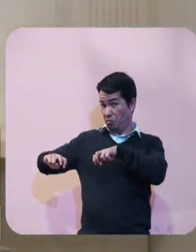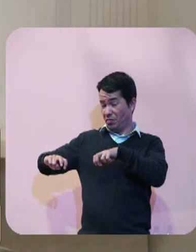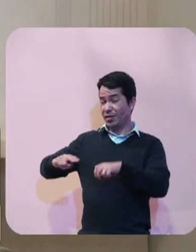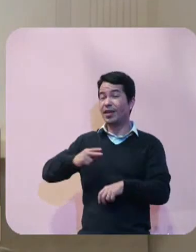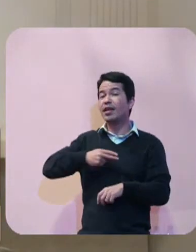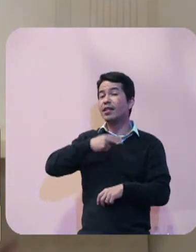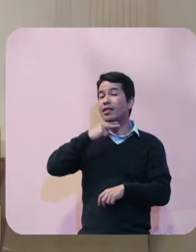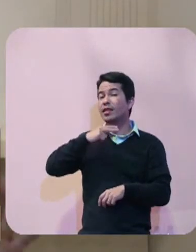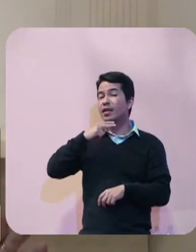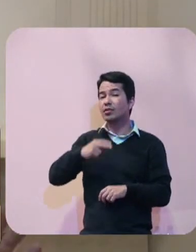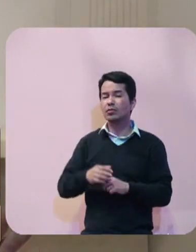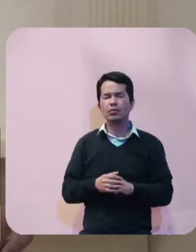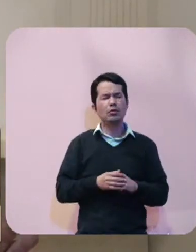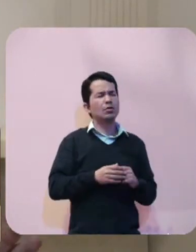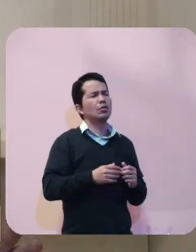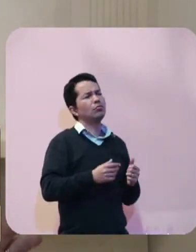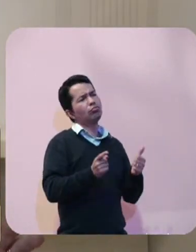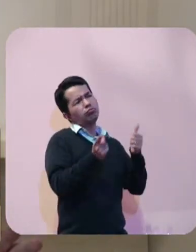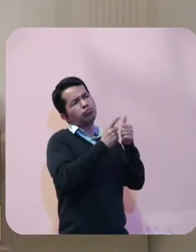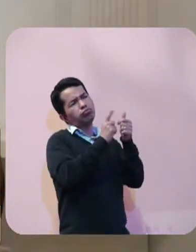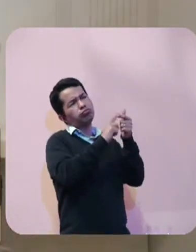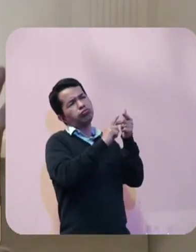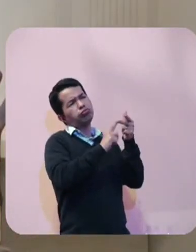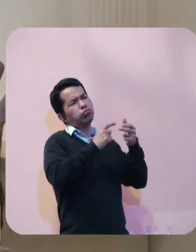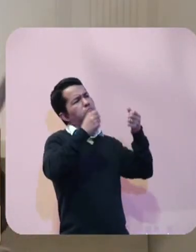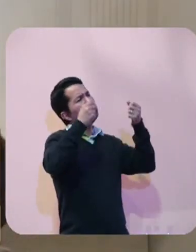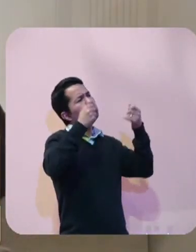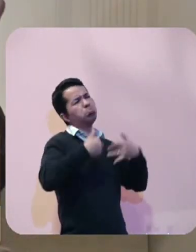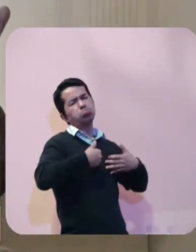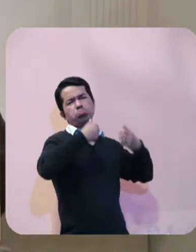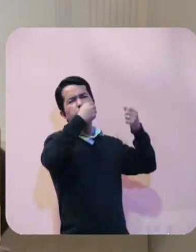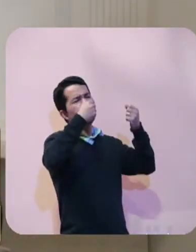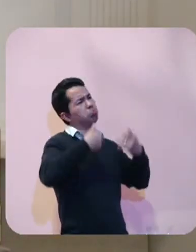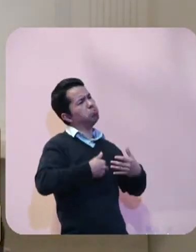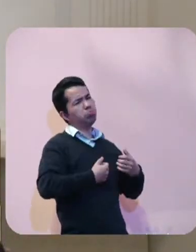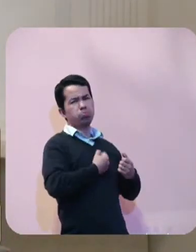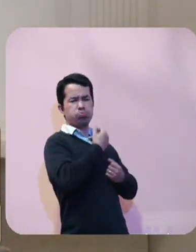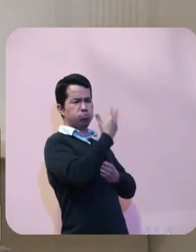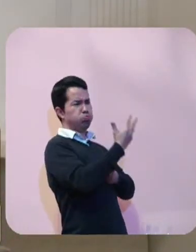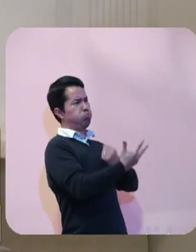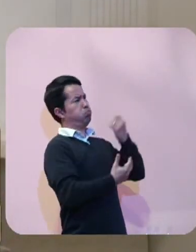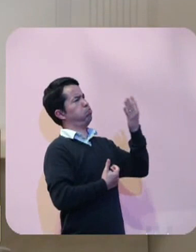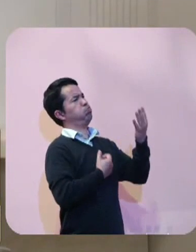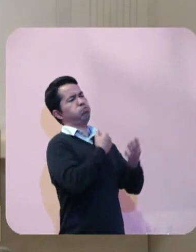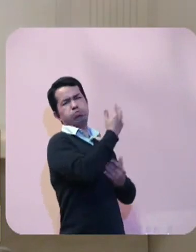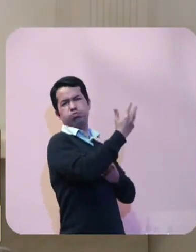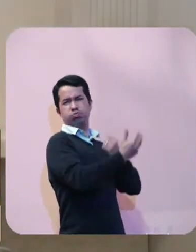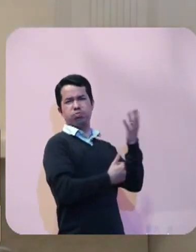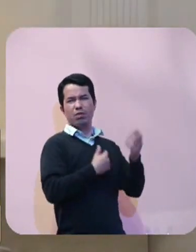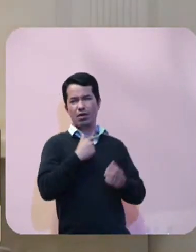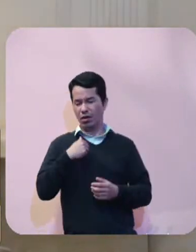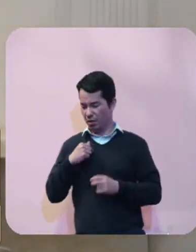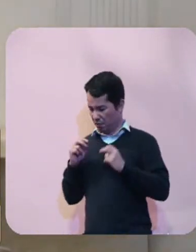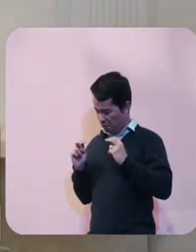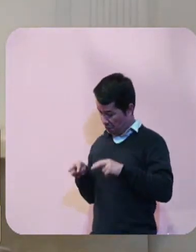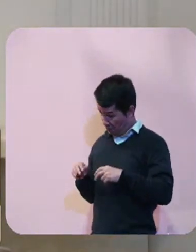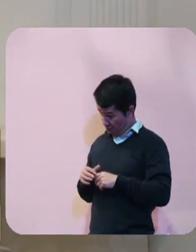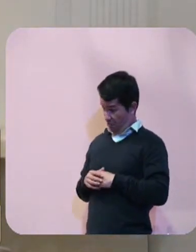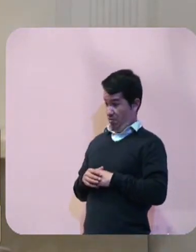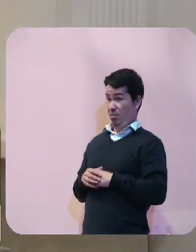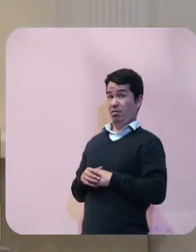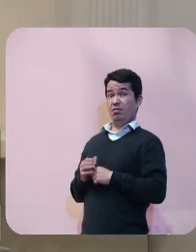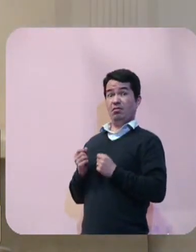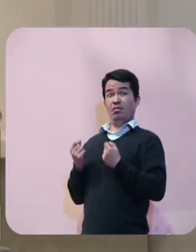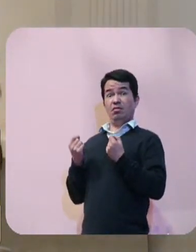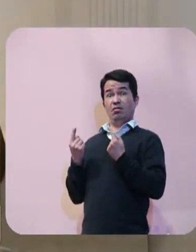aí então ele começa a falar coisas que são de adulto, do coração dele para o meu coração. Não é